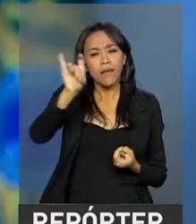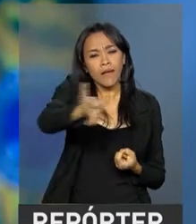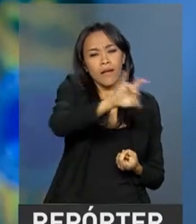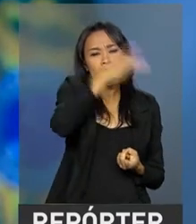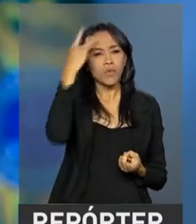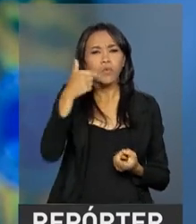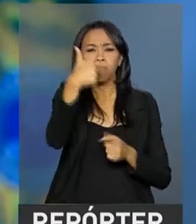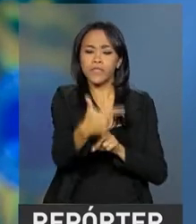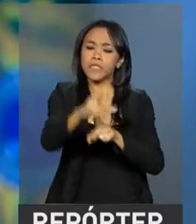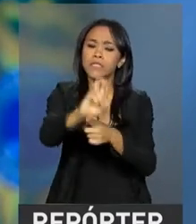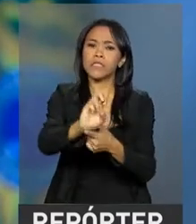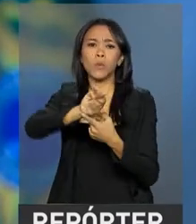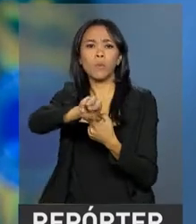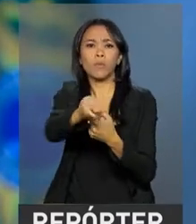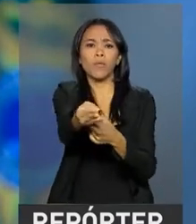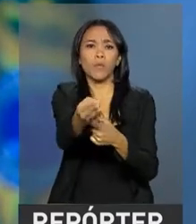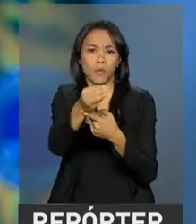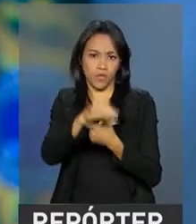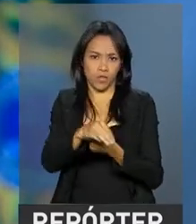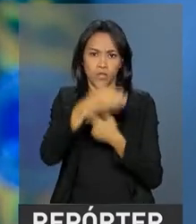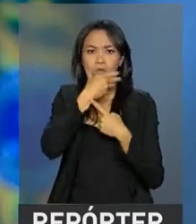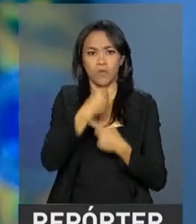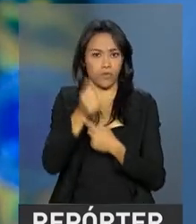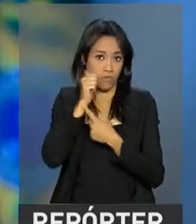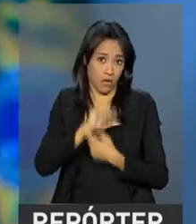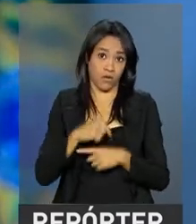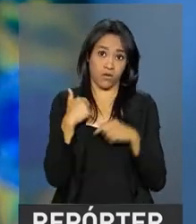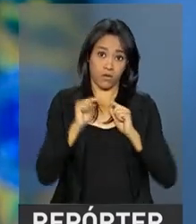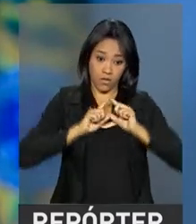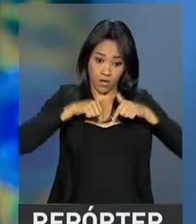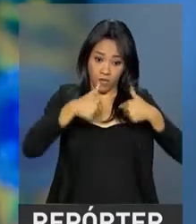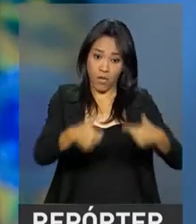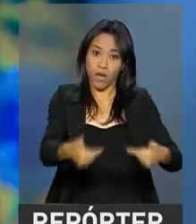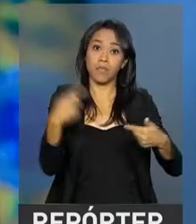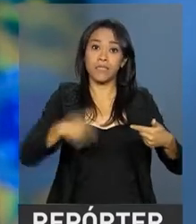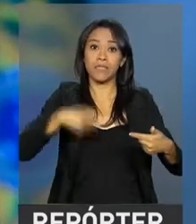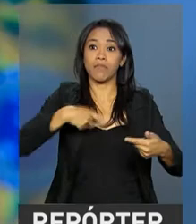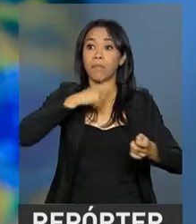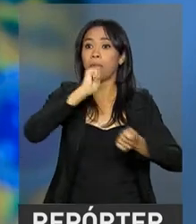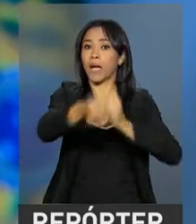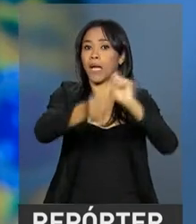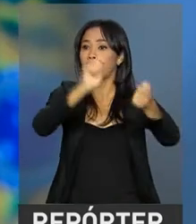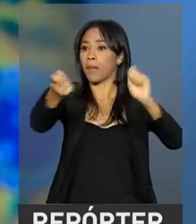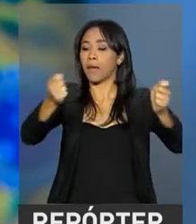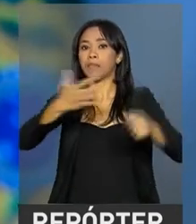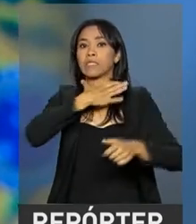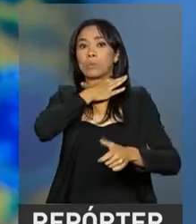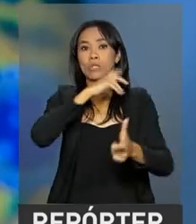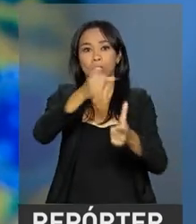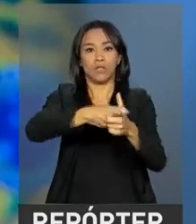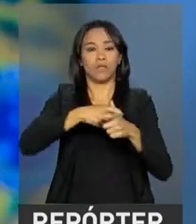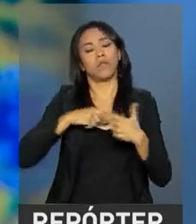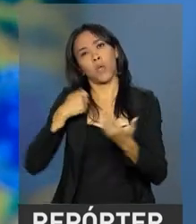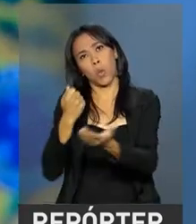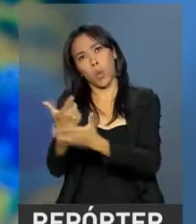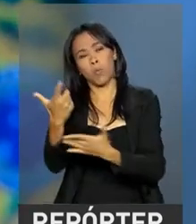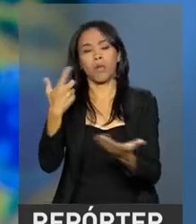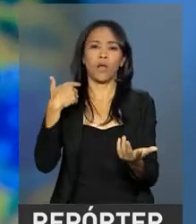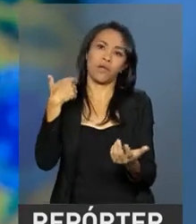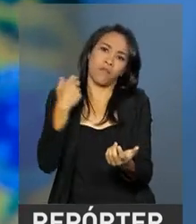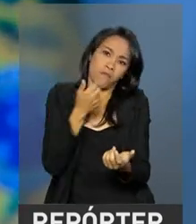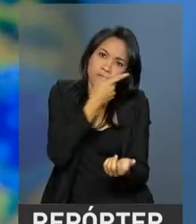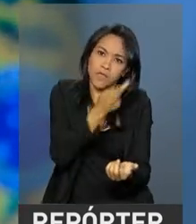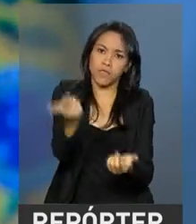milhões de trabalhadores e trabalhadoras tinha em saldar suas dívidas comprar algum bem visitar um familiar